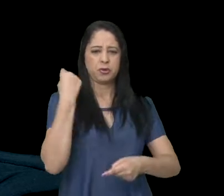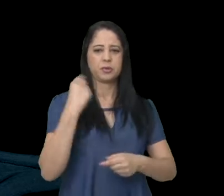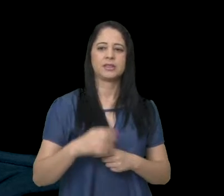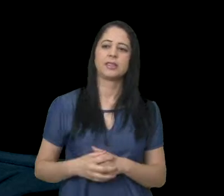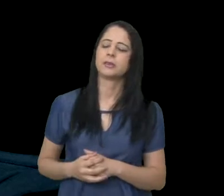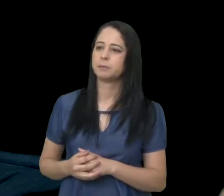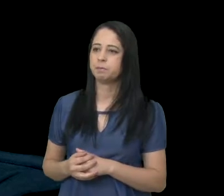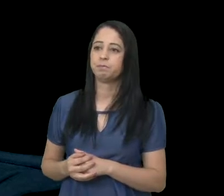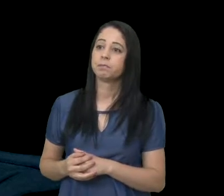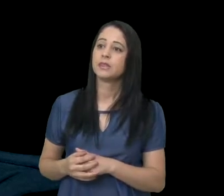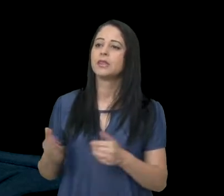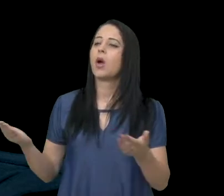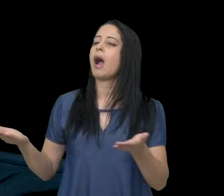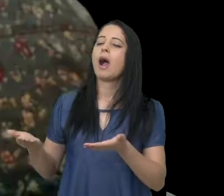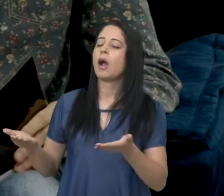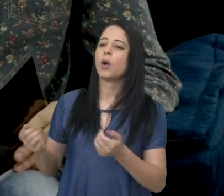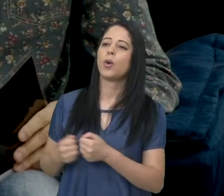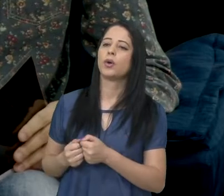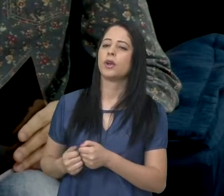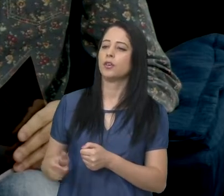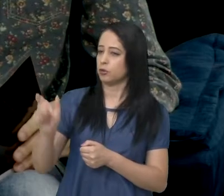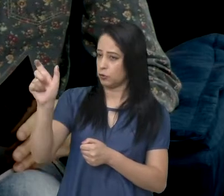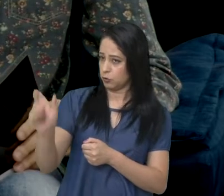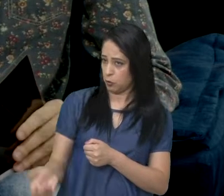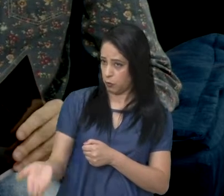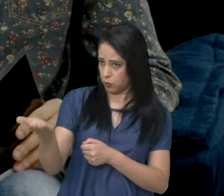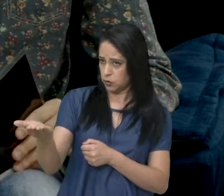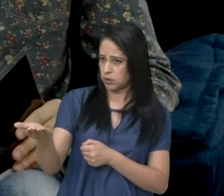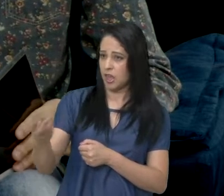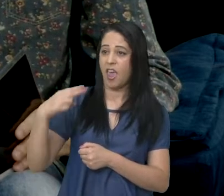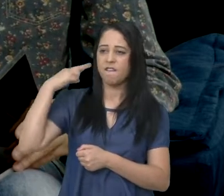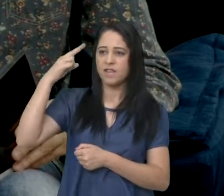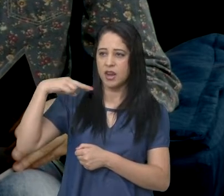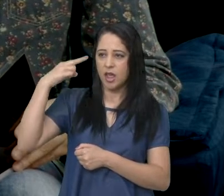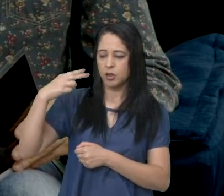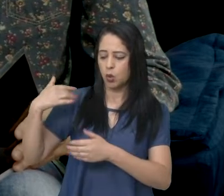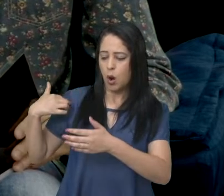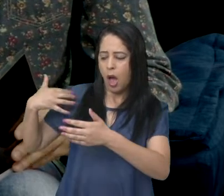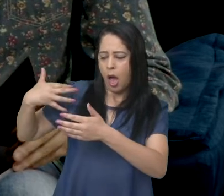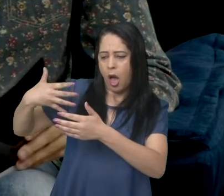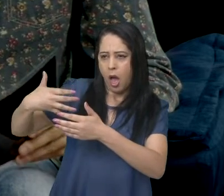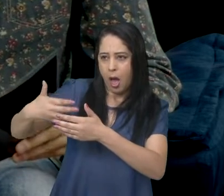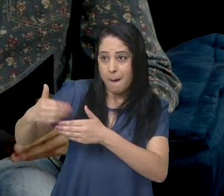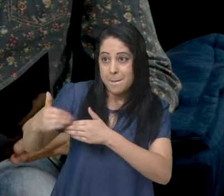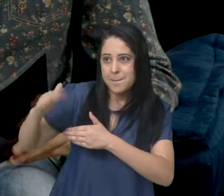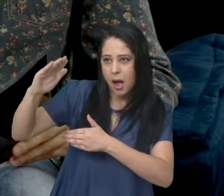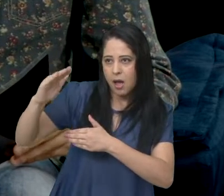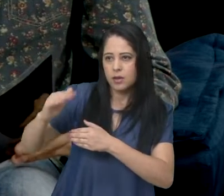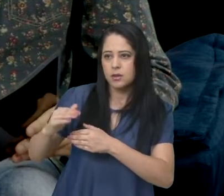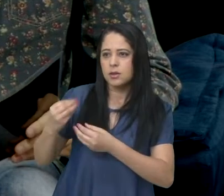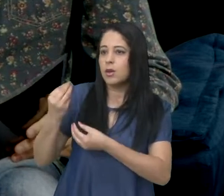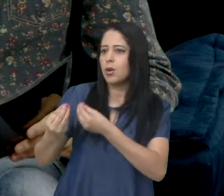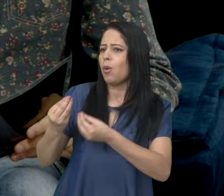Agora, Amélia, hoje, atualmente, você sendo a parlamentar com mais tempo de Câmara, como que você vê isso?